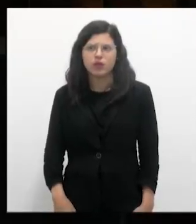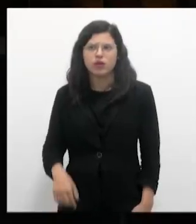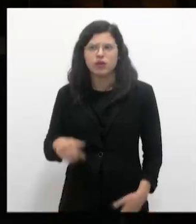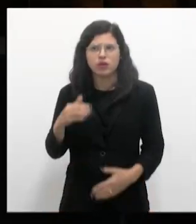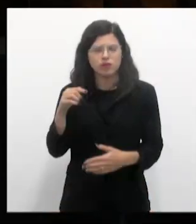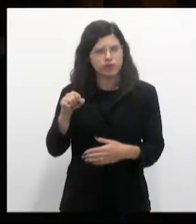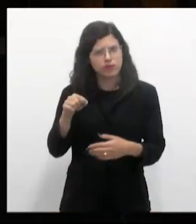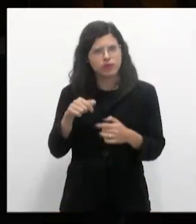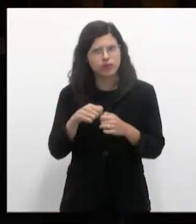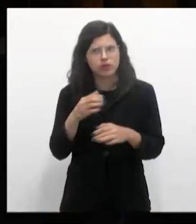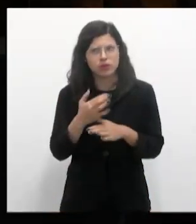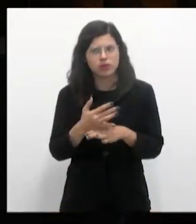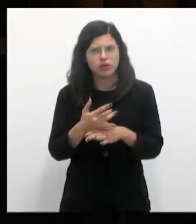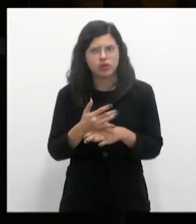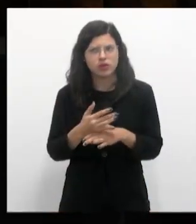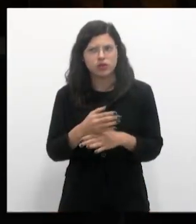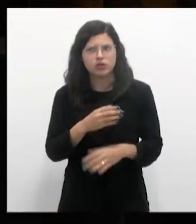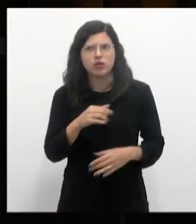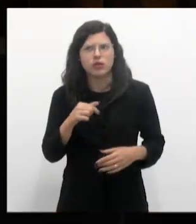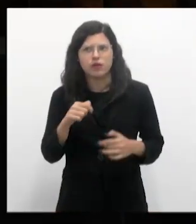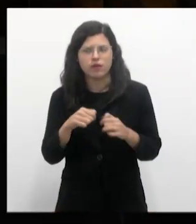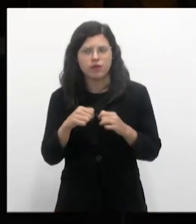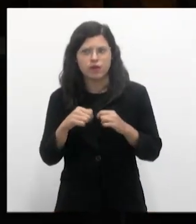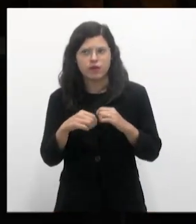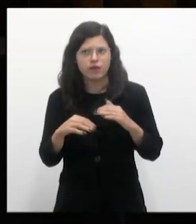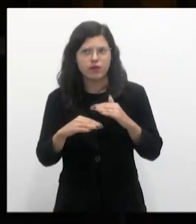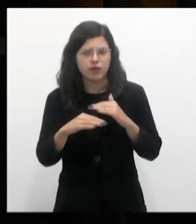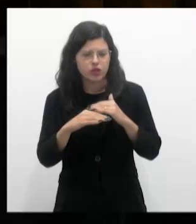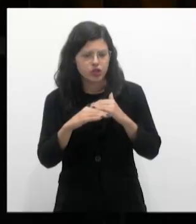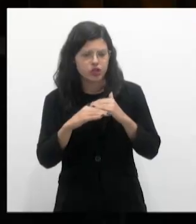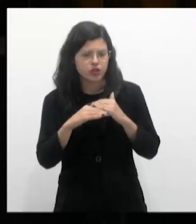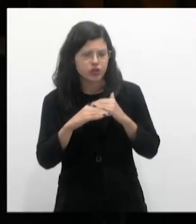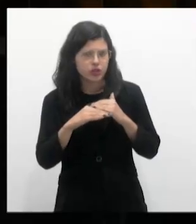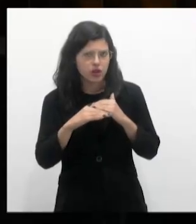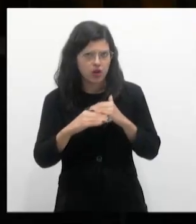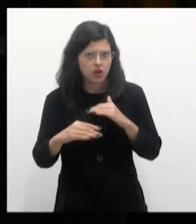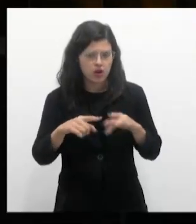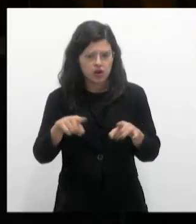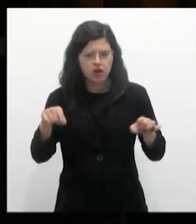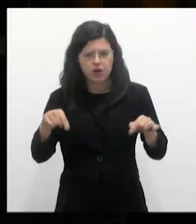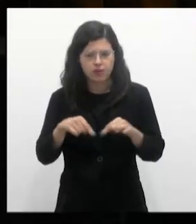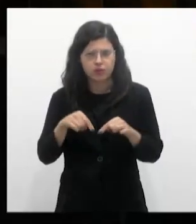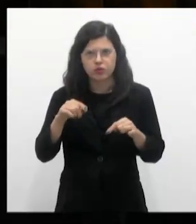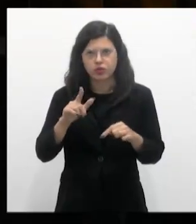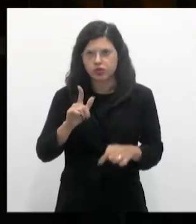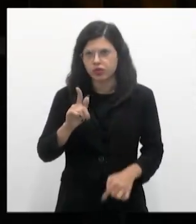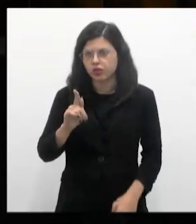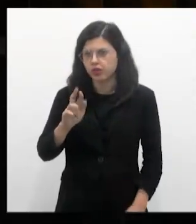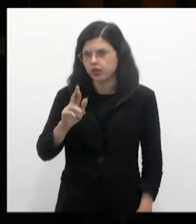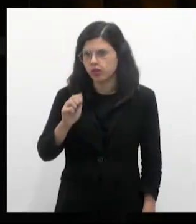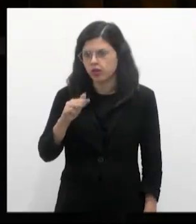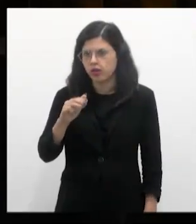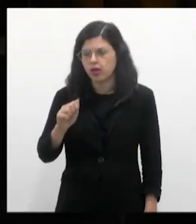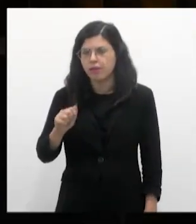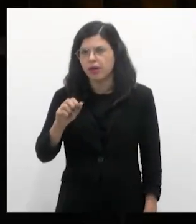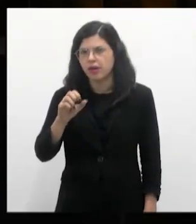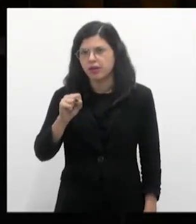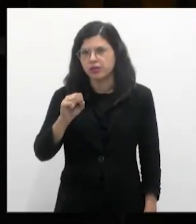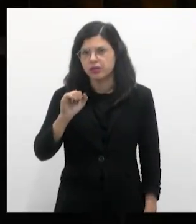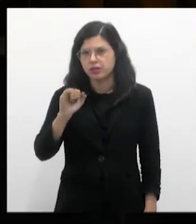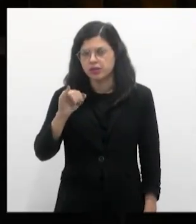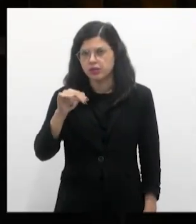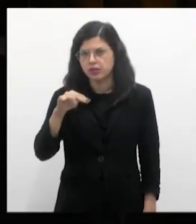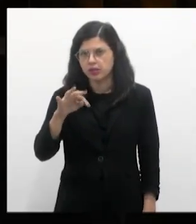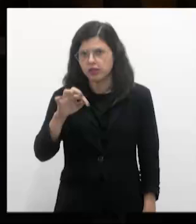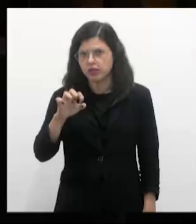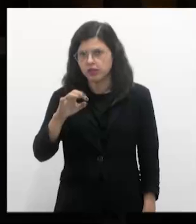dele, campos de grama sintética. E aí eu pergunto ao prefeito Vladimir Garotinho, será que esses projetos de gramas sintéticas,